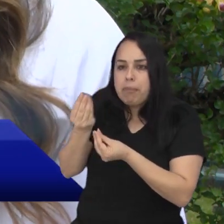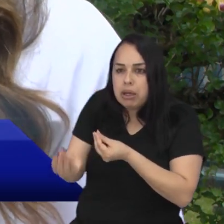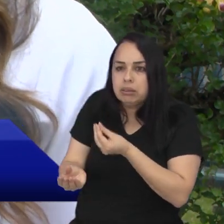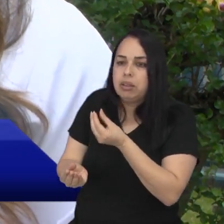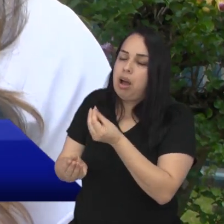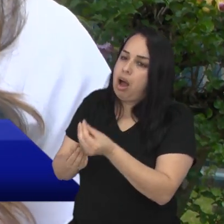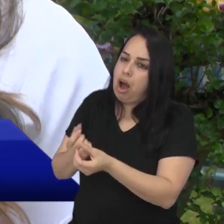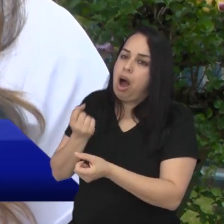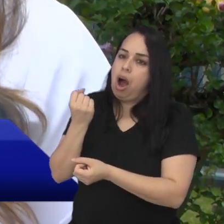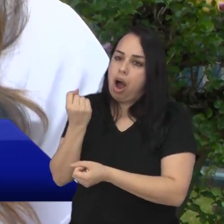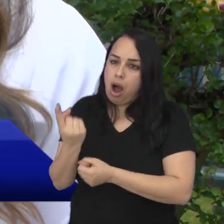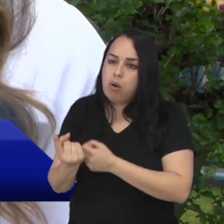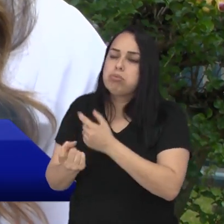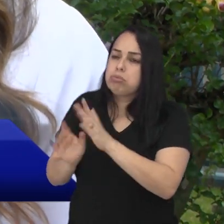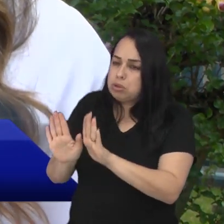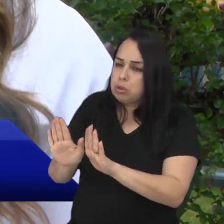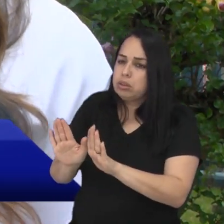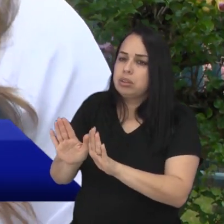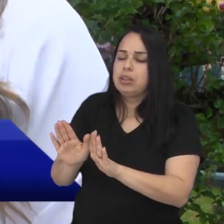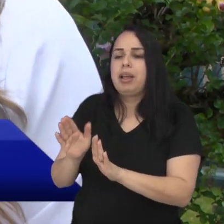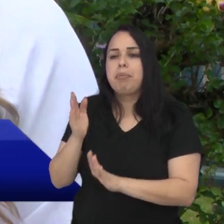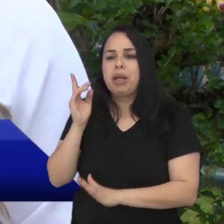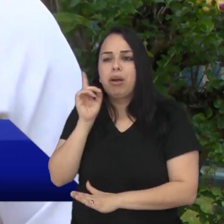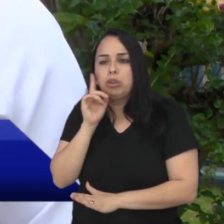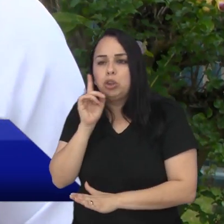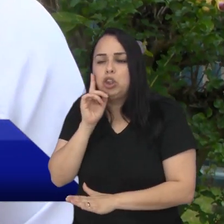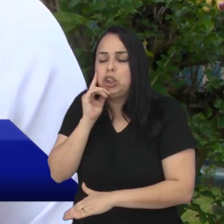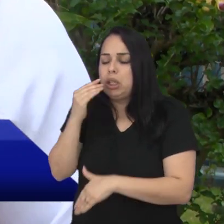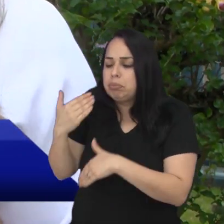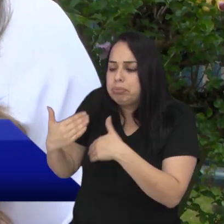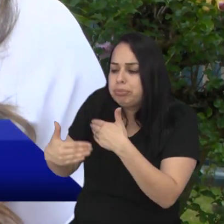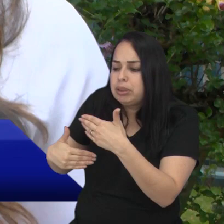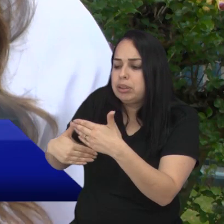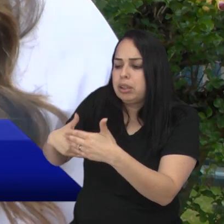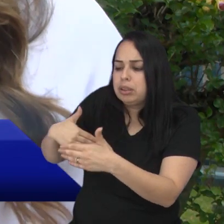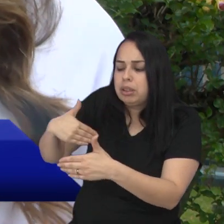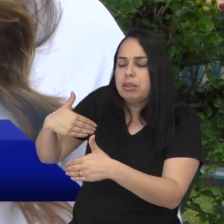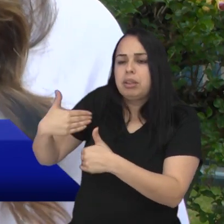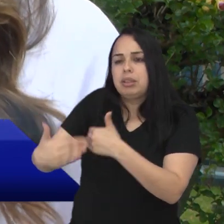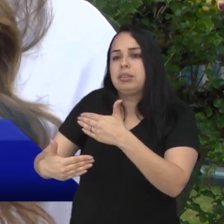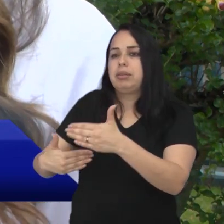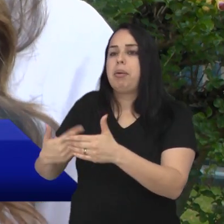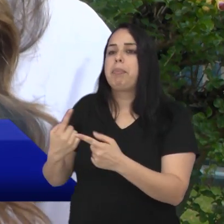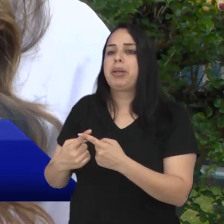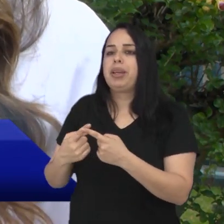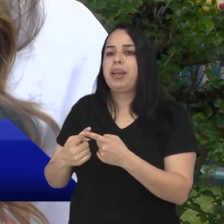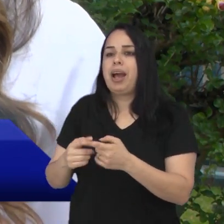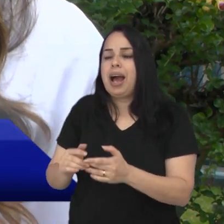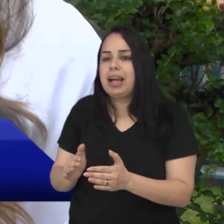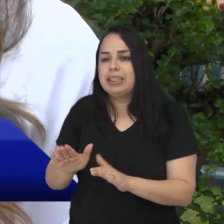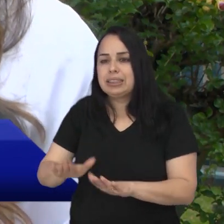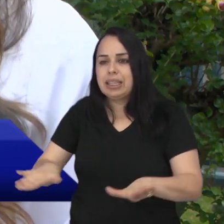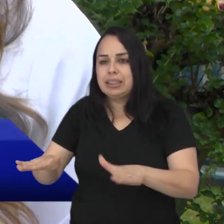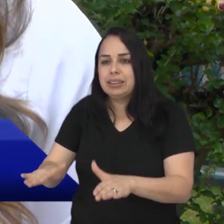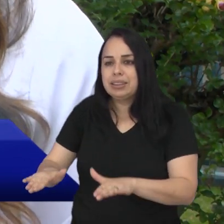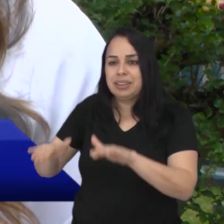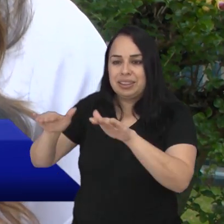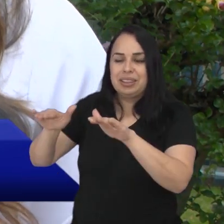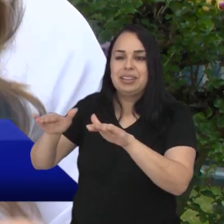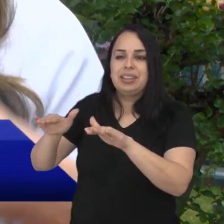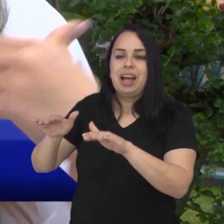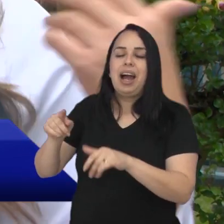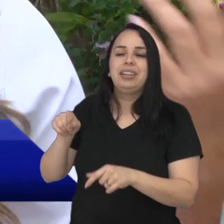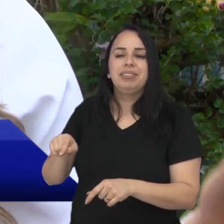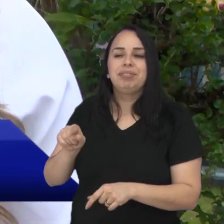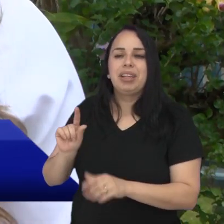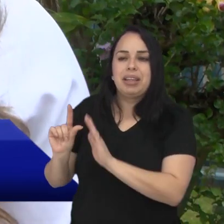estar introduzindo alguns alimentos aí processados, porque é o dia a dia, né? Faz parte aí do desenvolvimento da criança. A gente tem aqueles alimentos